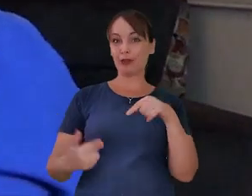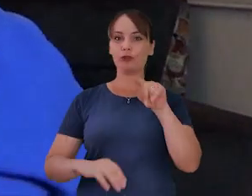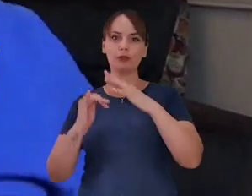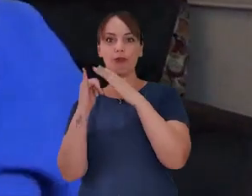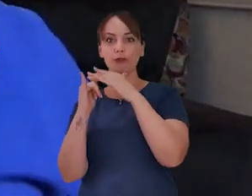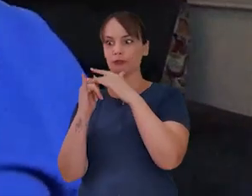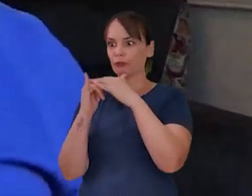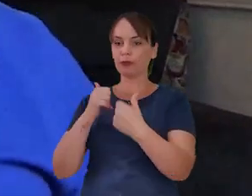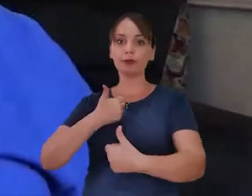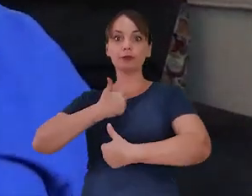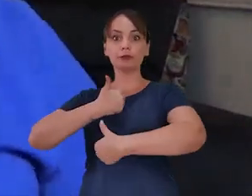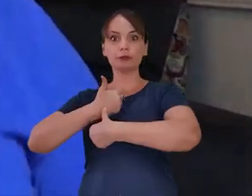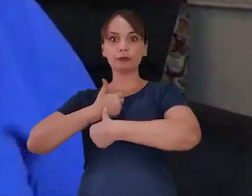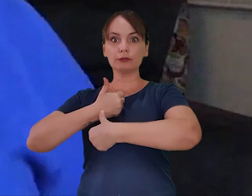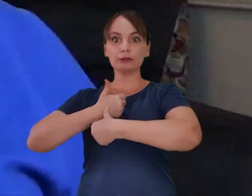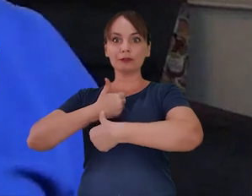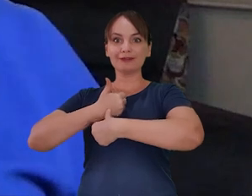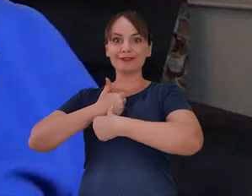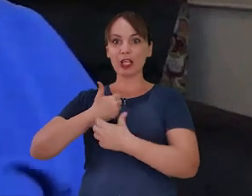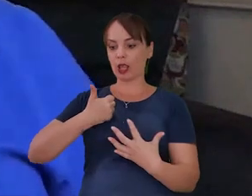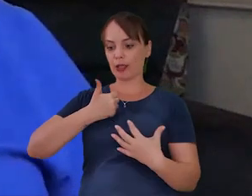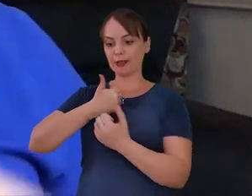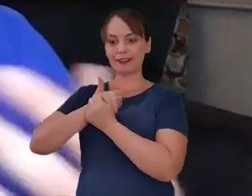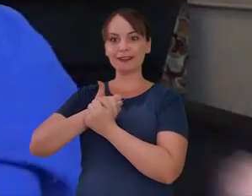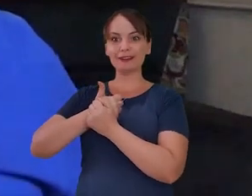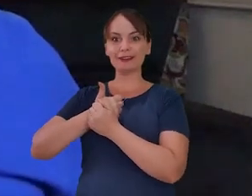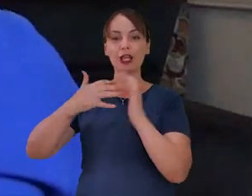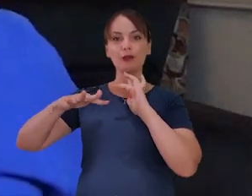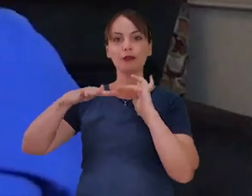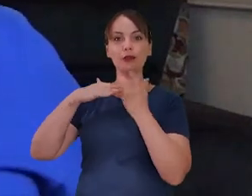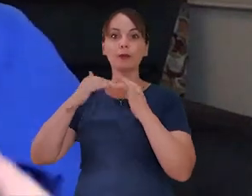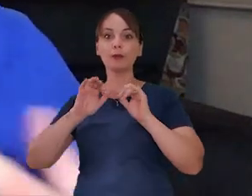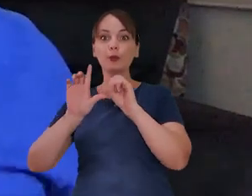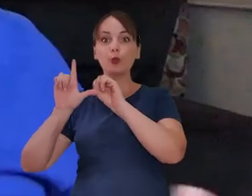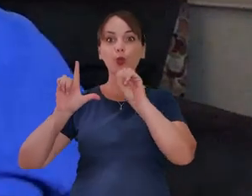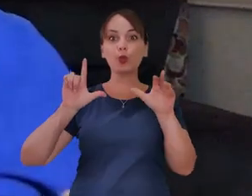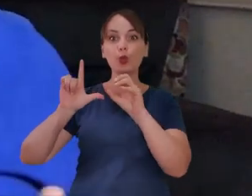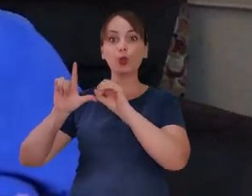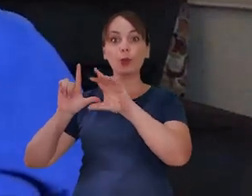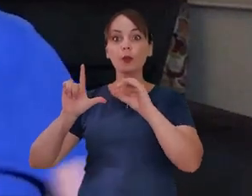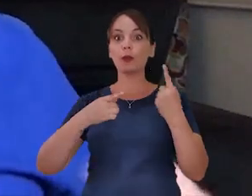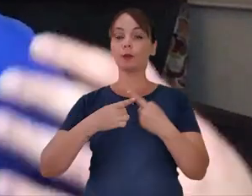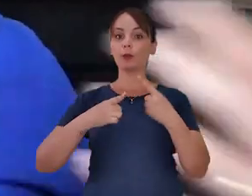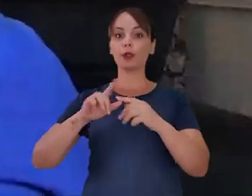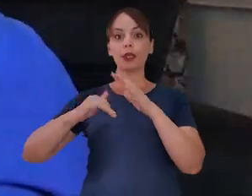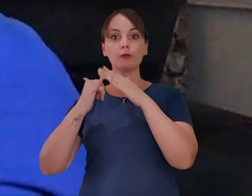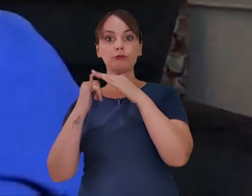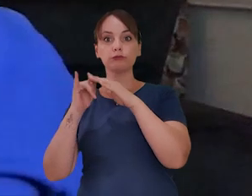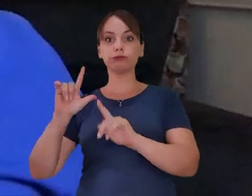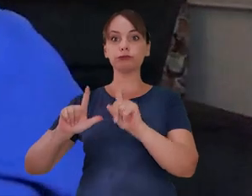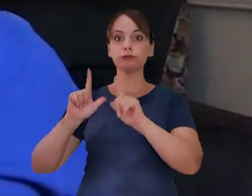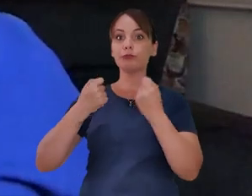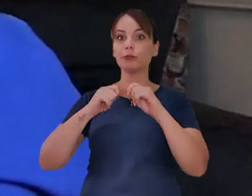se inscreva no canal, curta as nossas redes sociais, indique para um amigo, porque esse programa tem que atingir cada vez mais